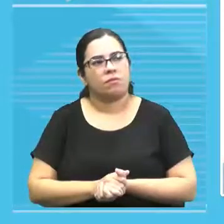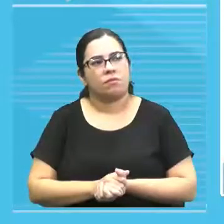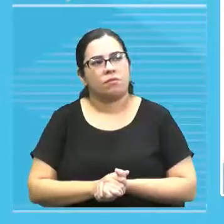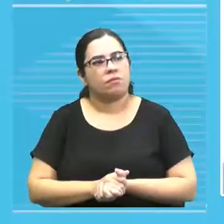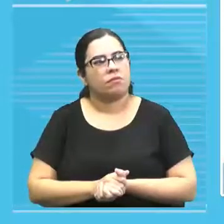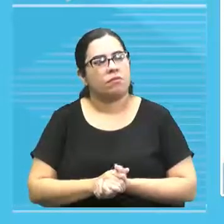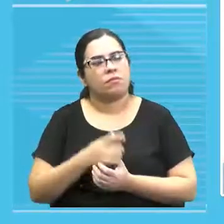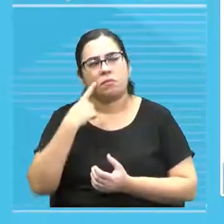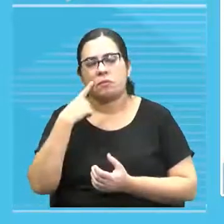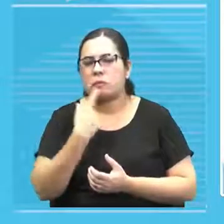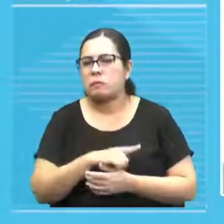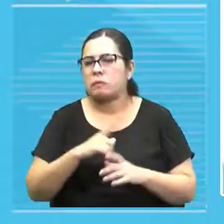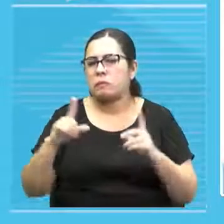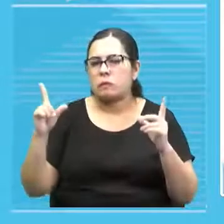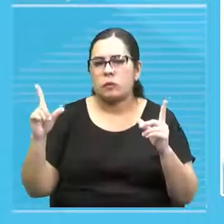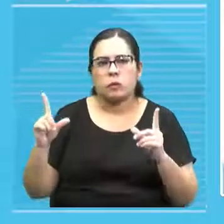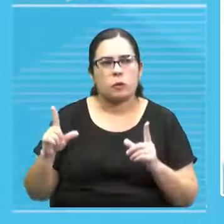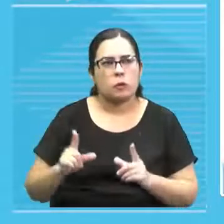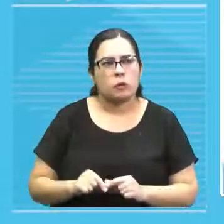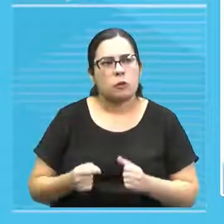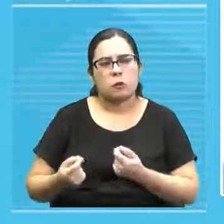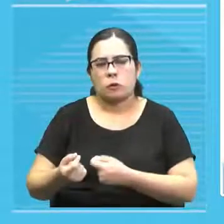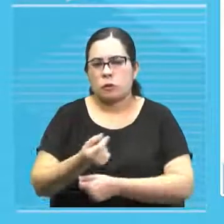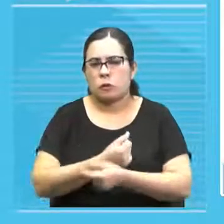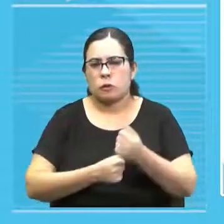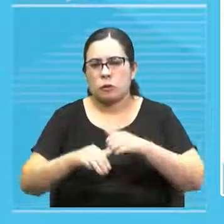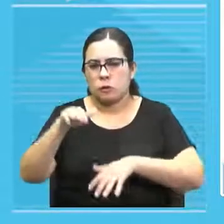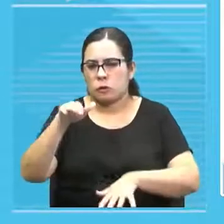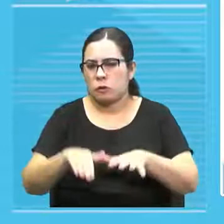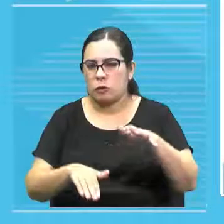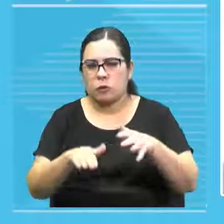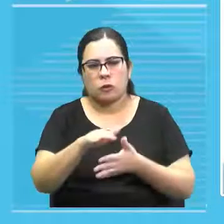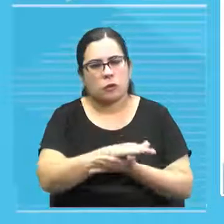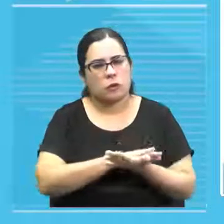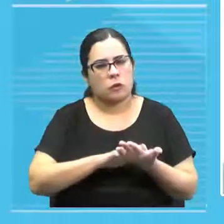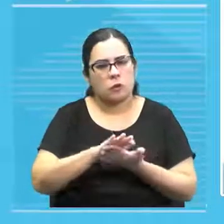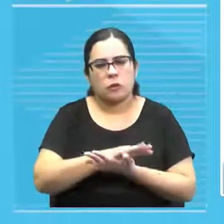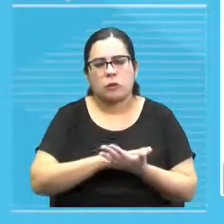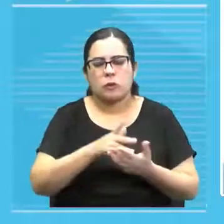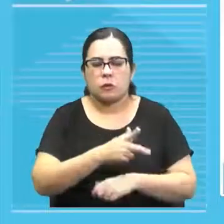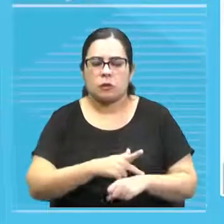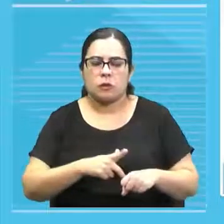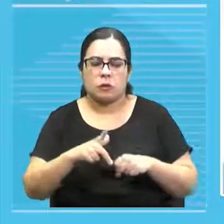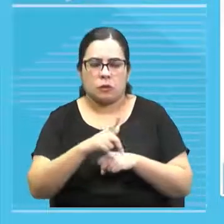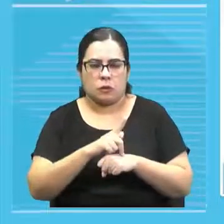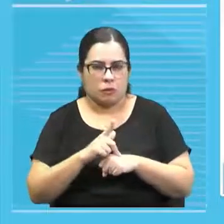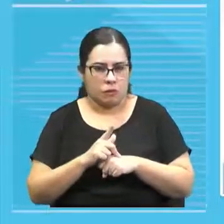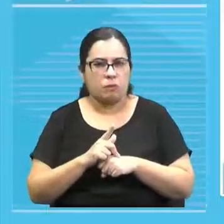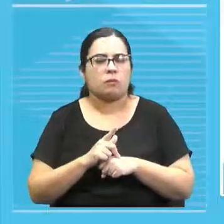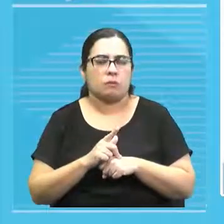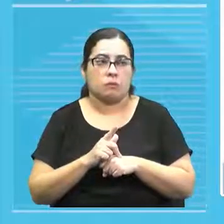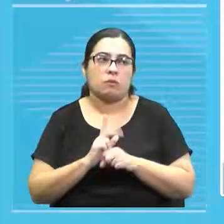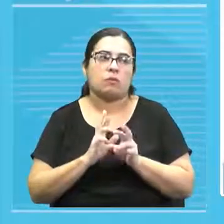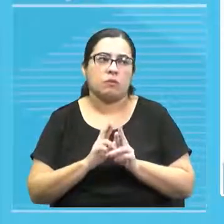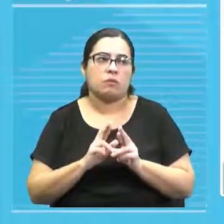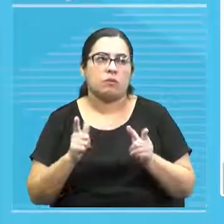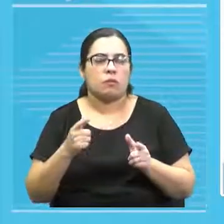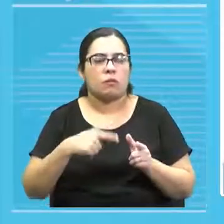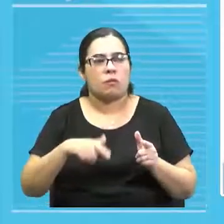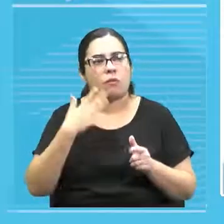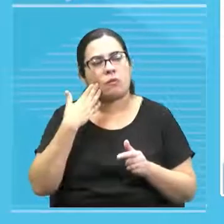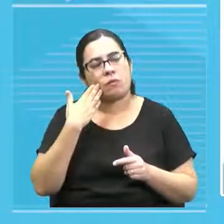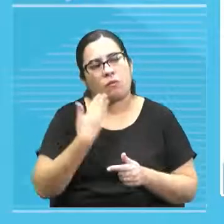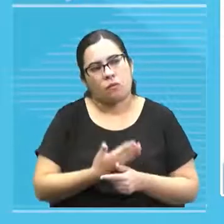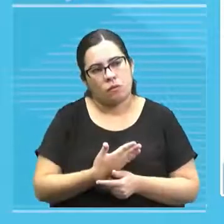reduziu as discrepâncias econômicas entre os países pelo contrário a gente acabou de ver